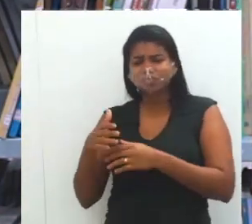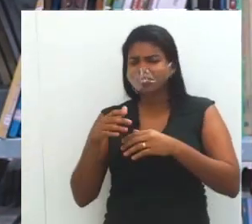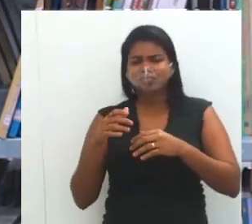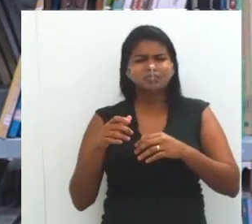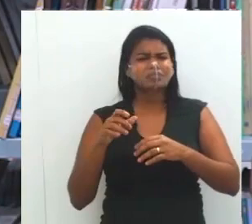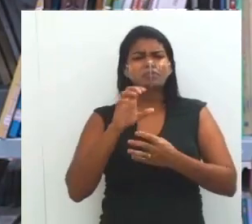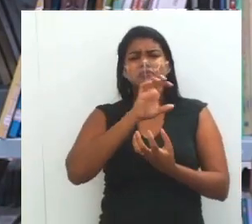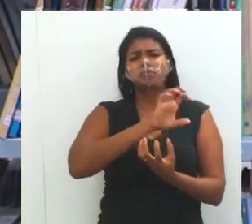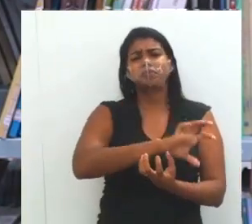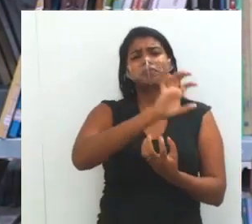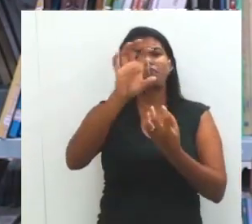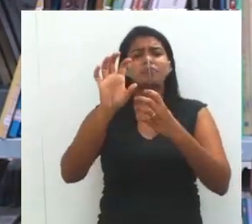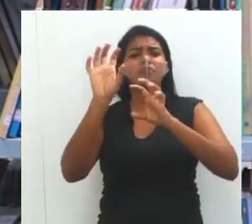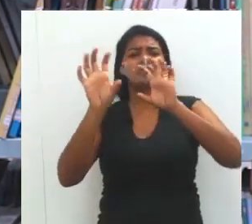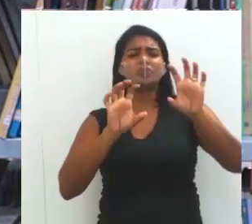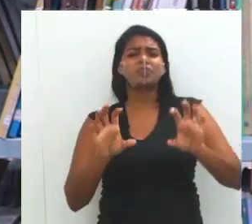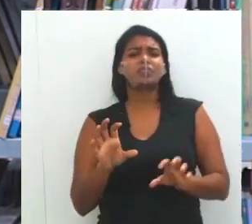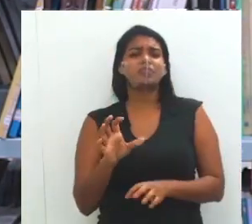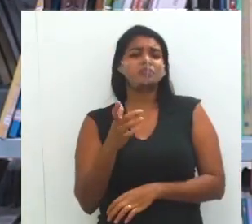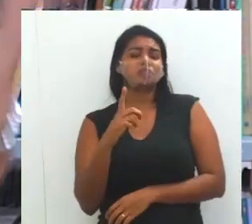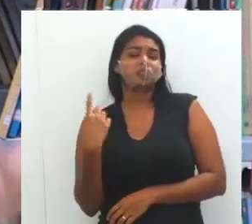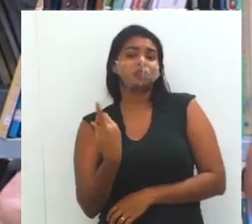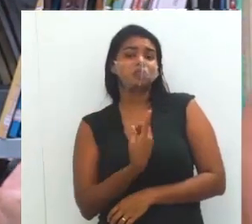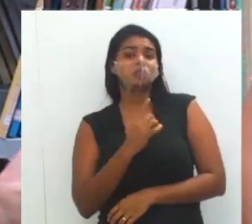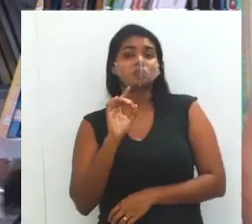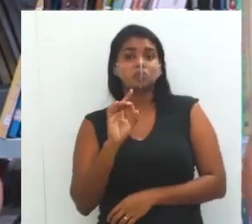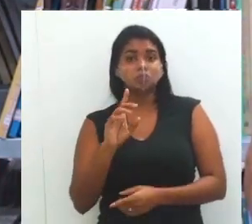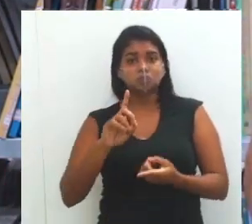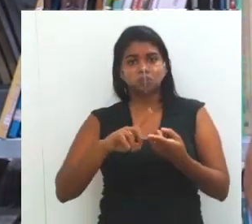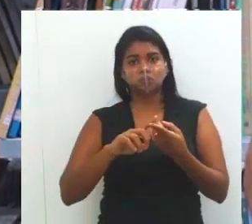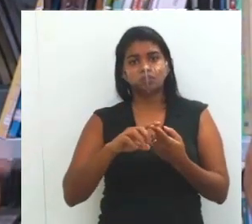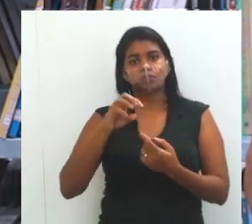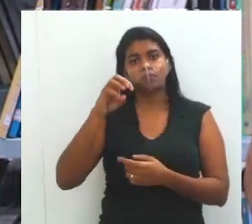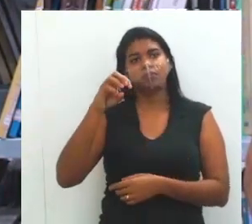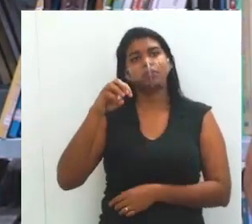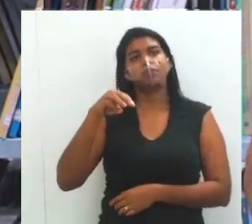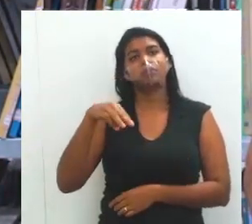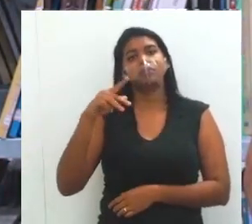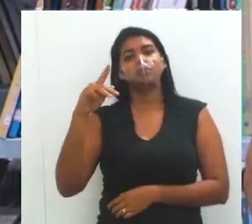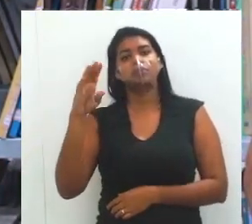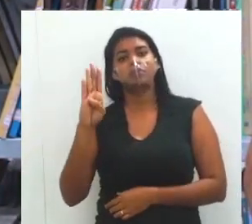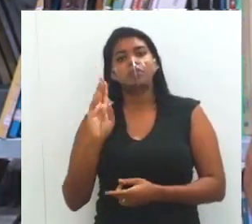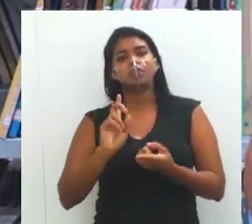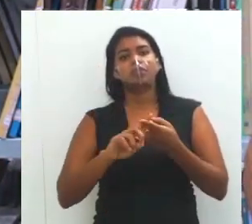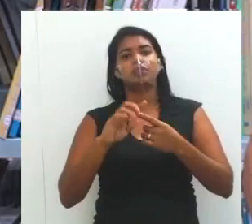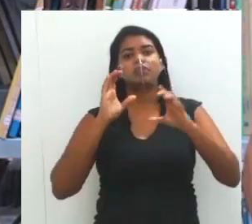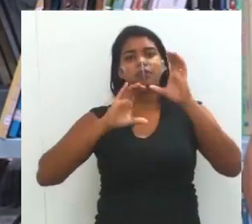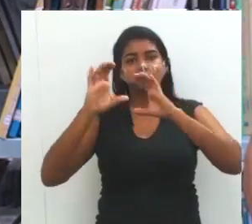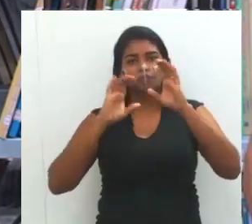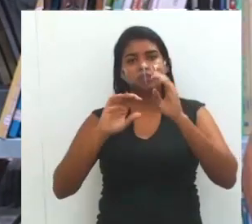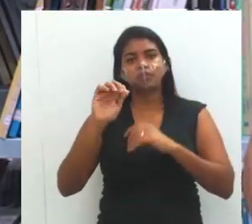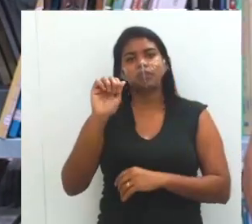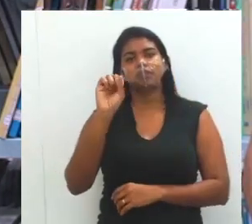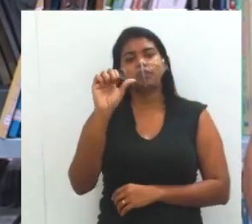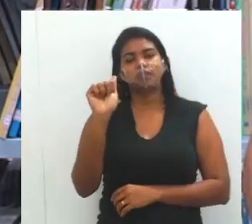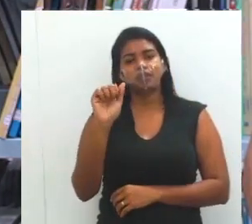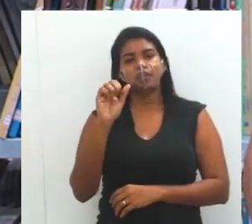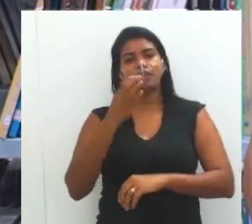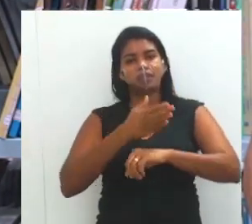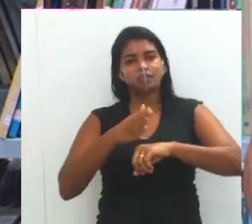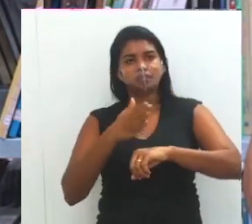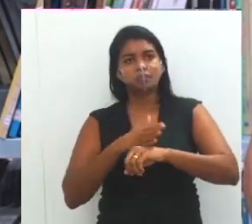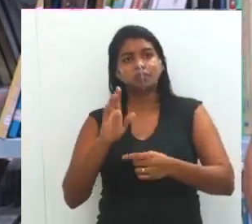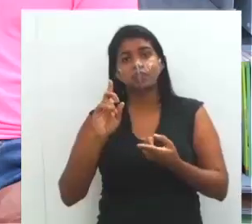nordestinos, cantores de estilo não só o nosso, no Nordeste, como MPB, por exemplo, repito, cantam a Asa Branca, tocam a